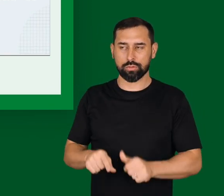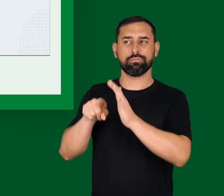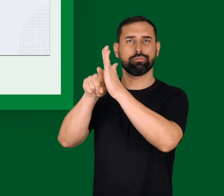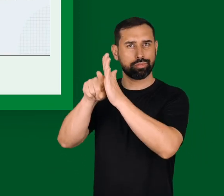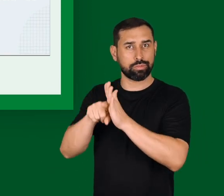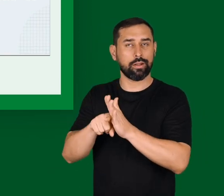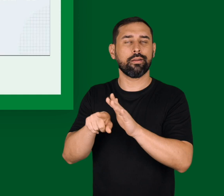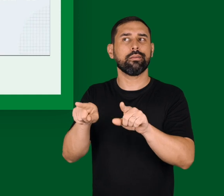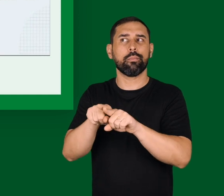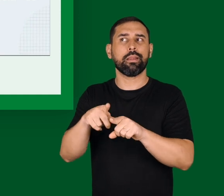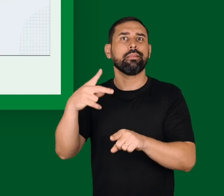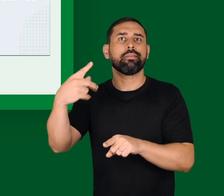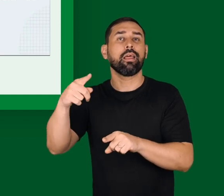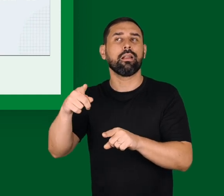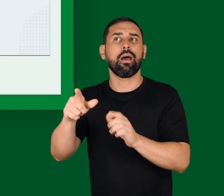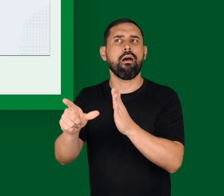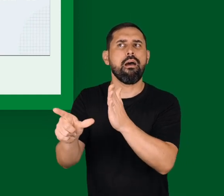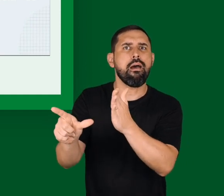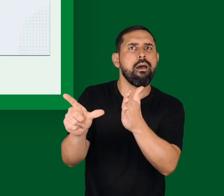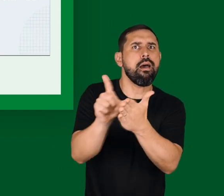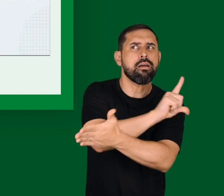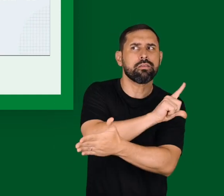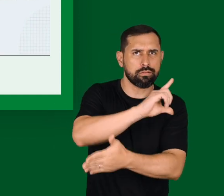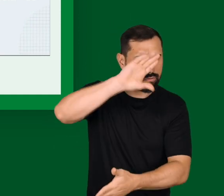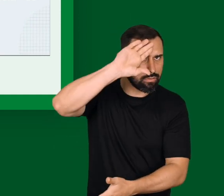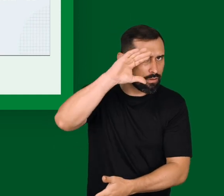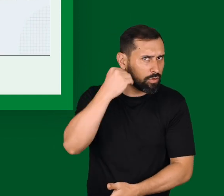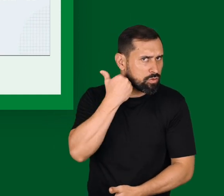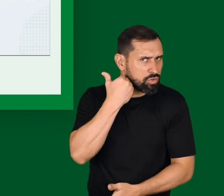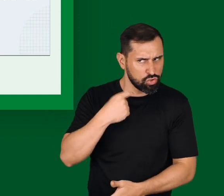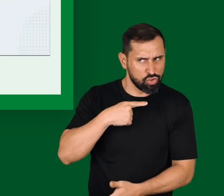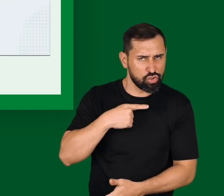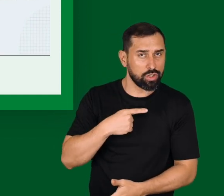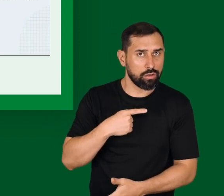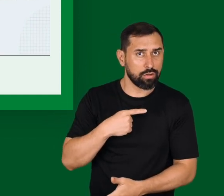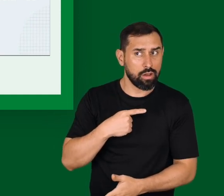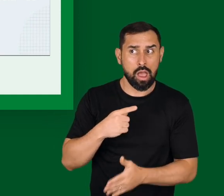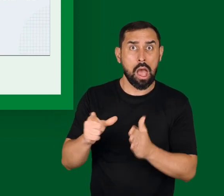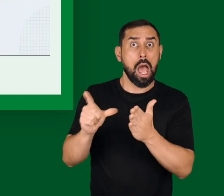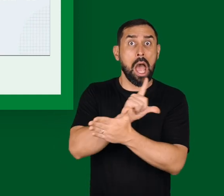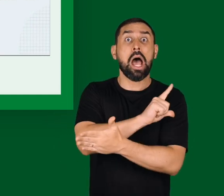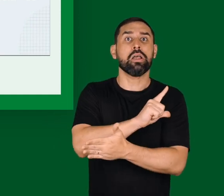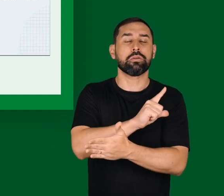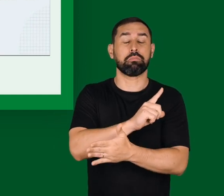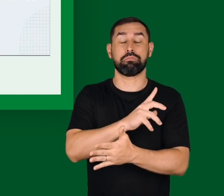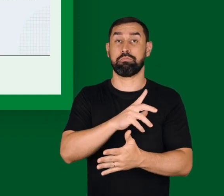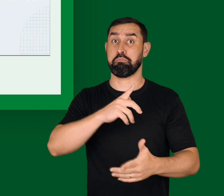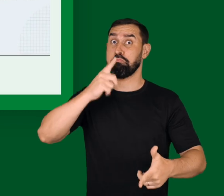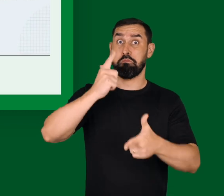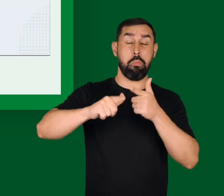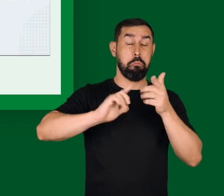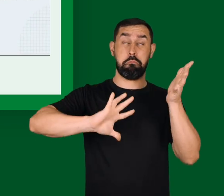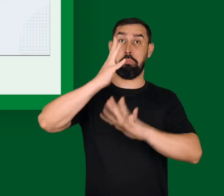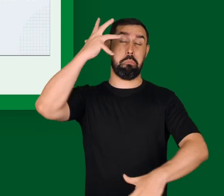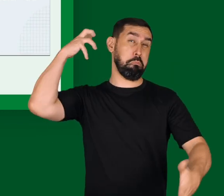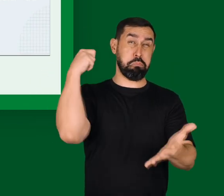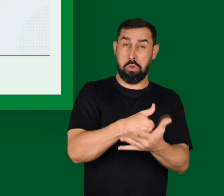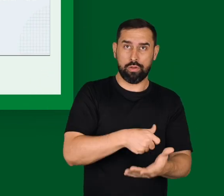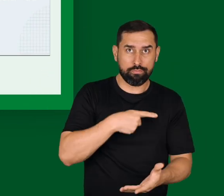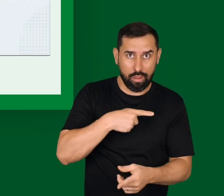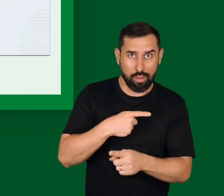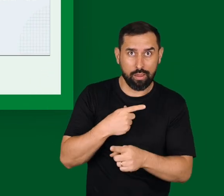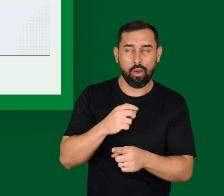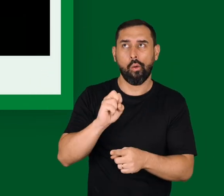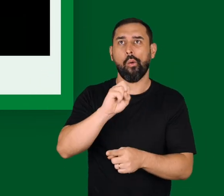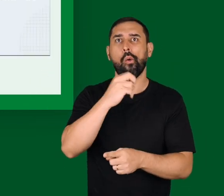e checar a criança como um todo. A história dela, ela teve exposta a uma febre, ela foi uma criança acidentada,